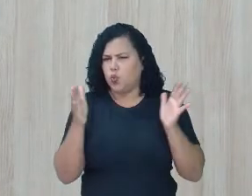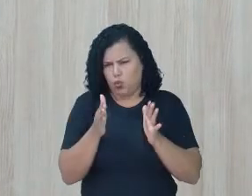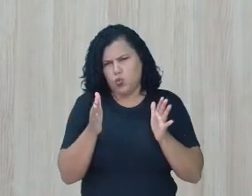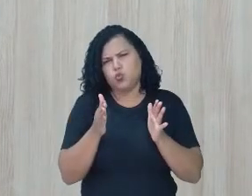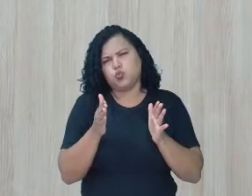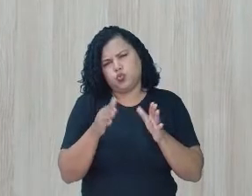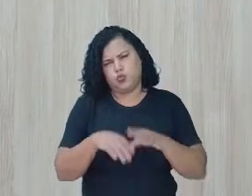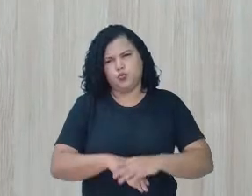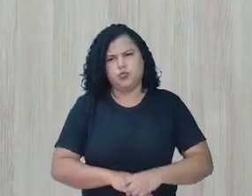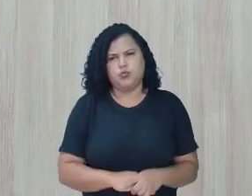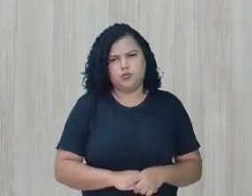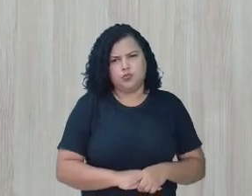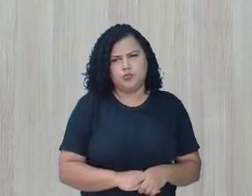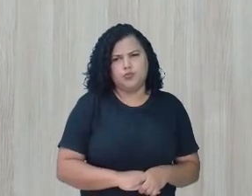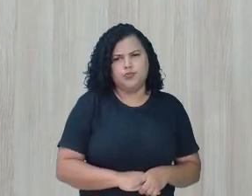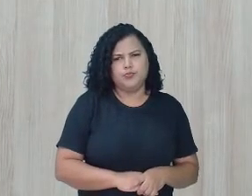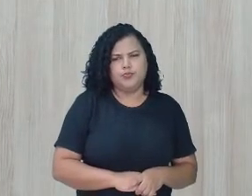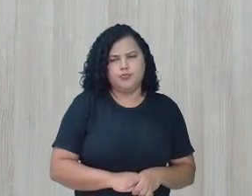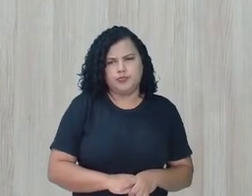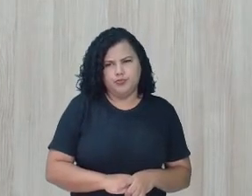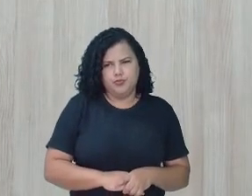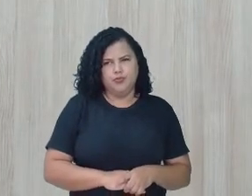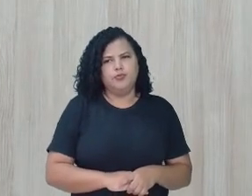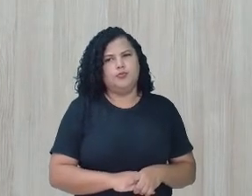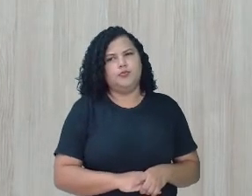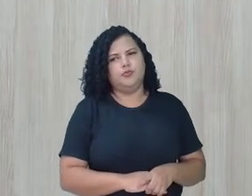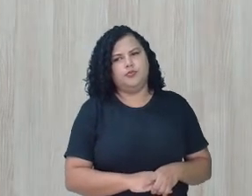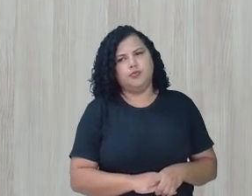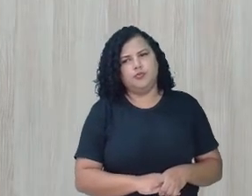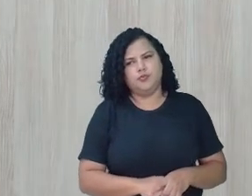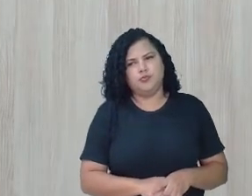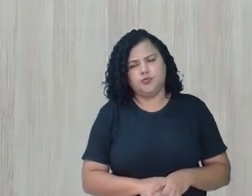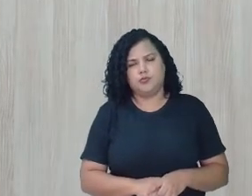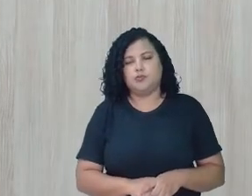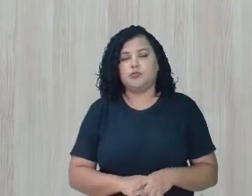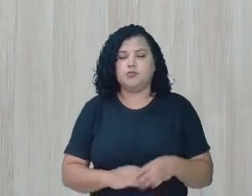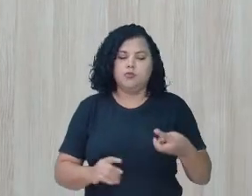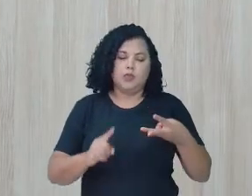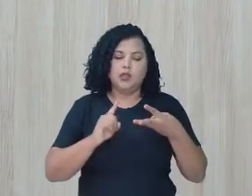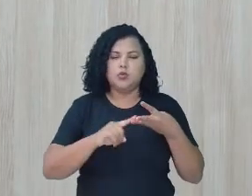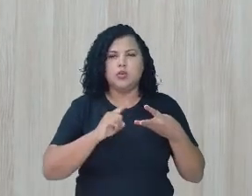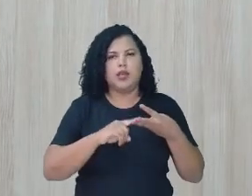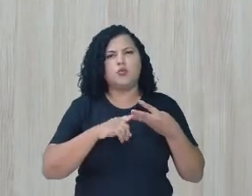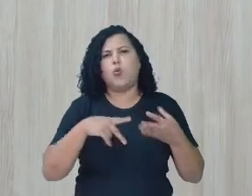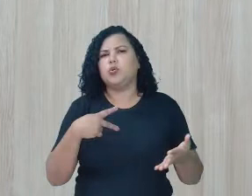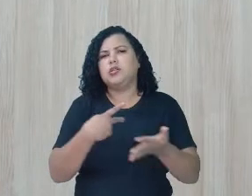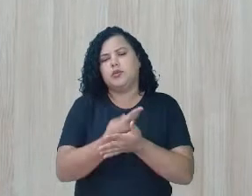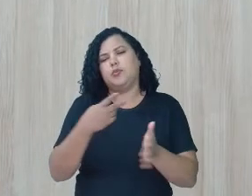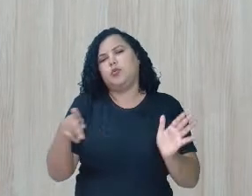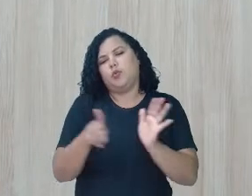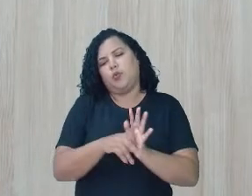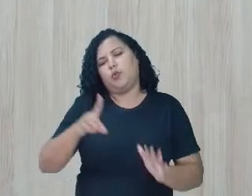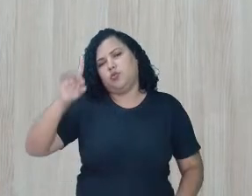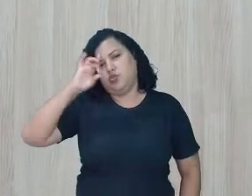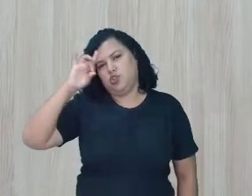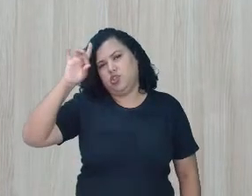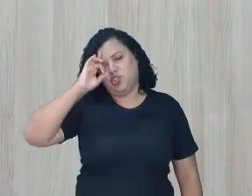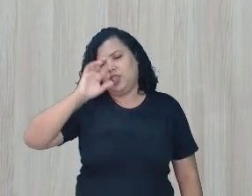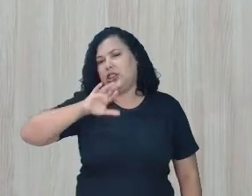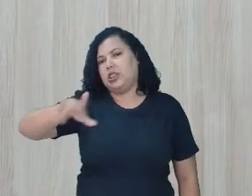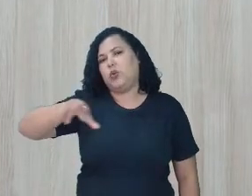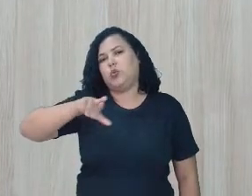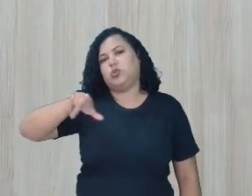torne também reduzido. A abordagem, que são as situações cotidianas, então a gente não vai ter uma crônica